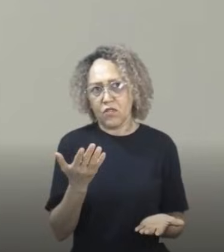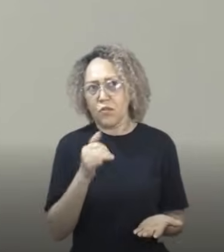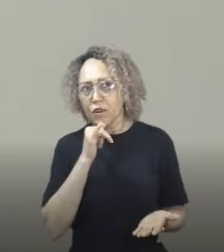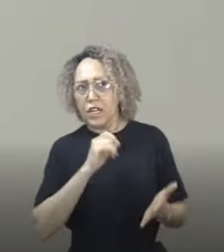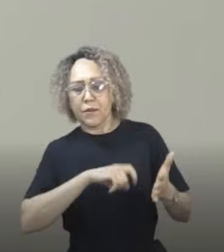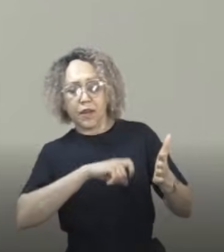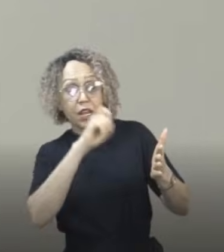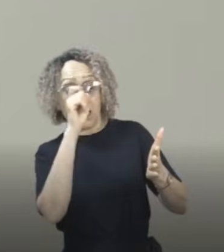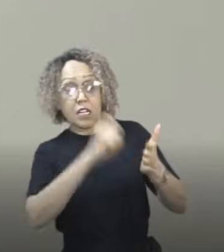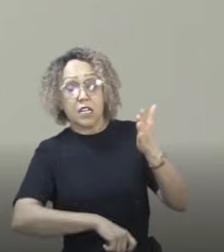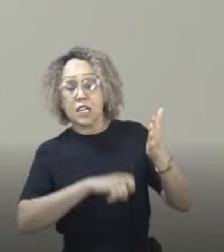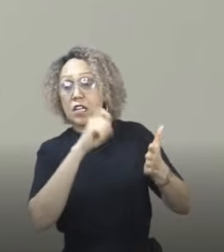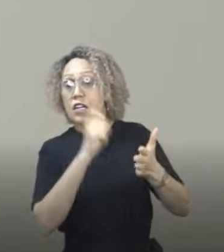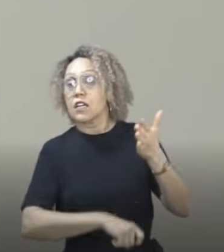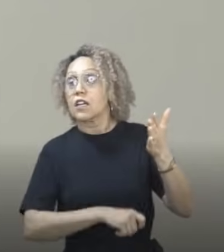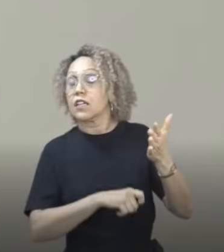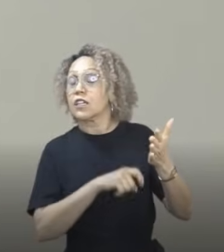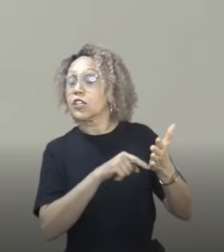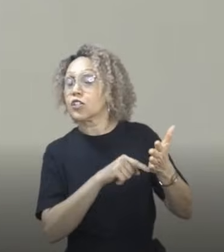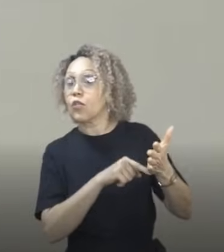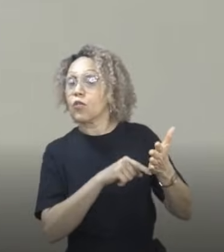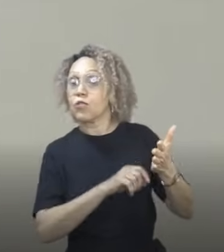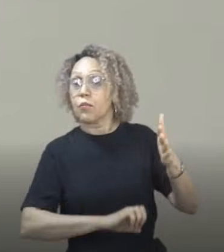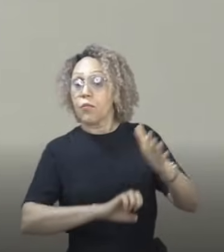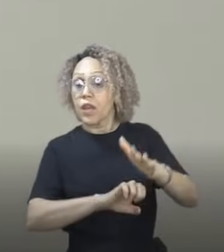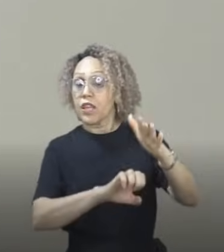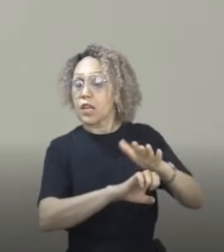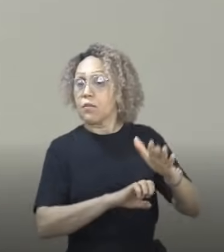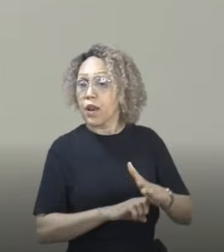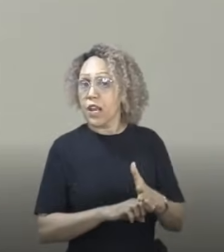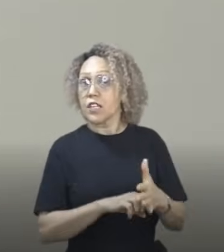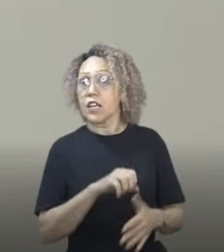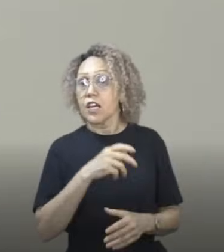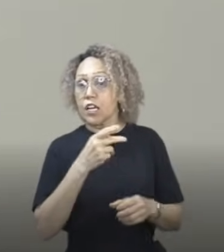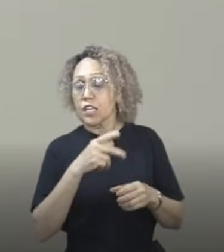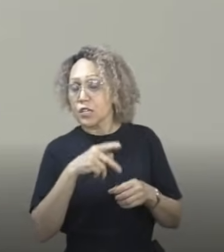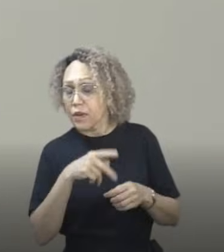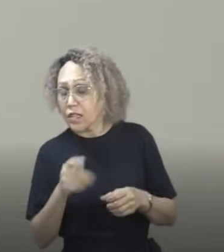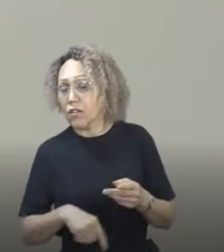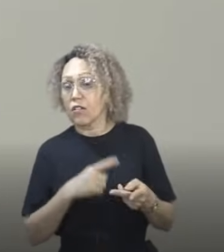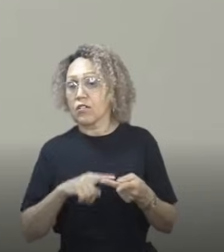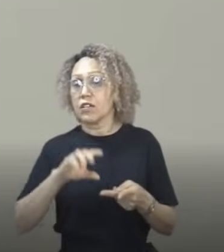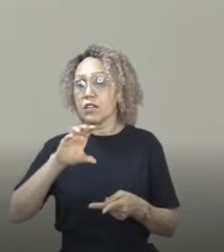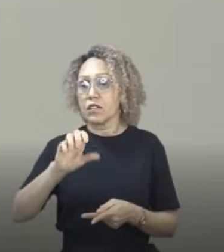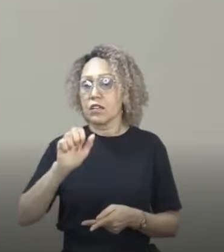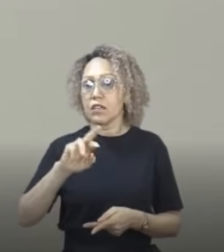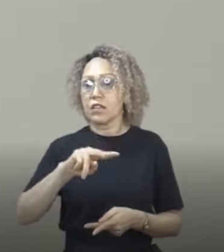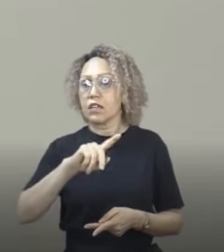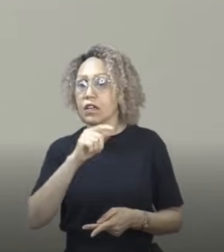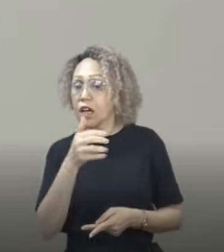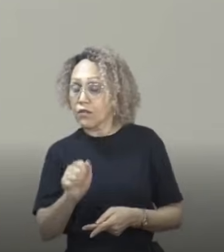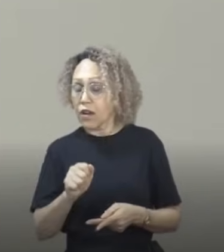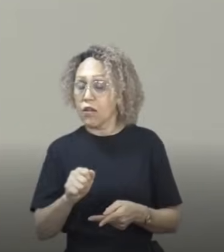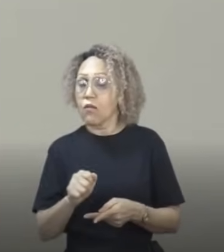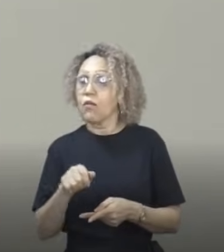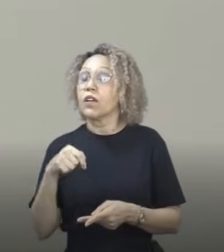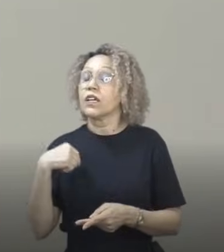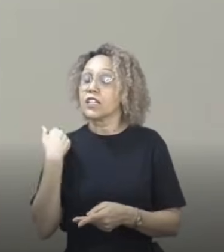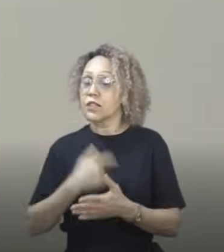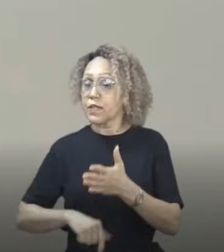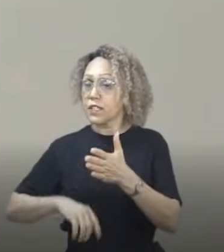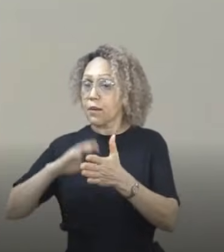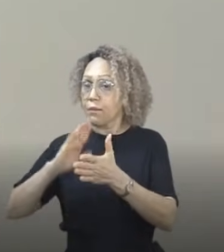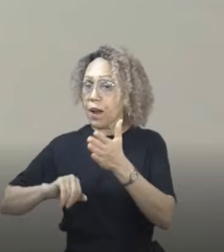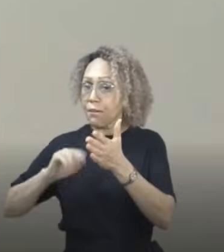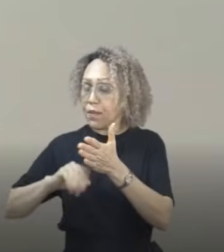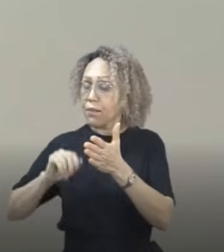de petróleo e carvão, tá? E jogar cada vez mais subsídios para a produção de energia sustentável,